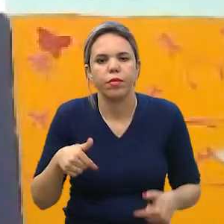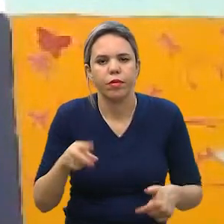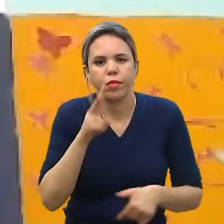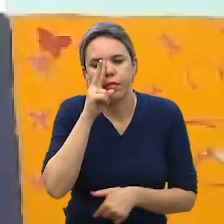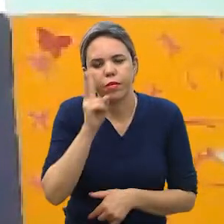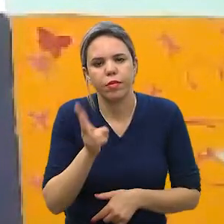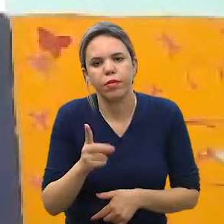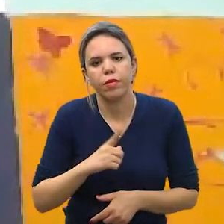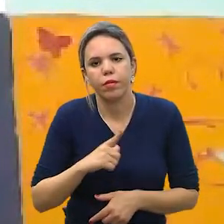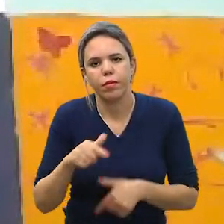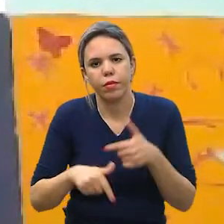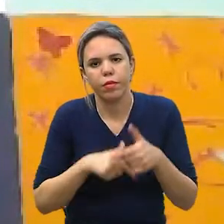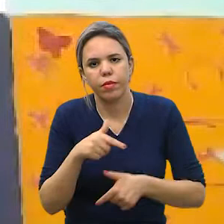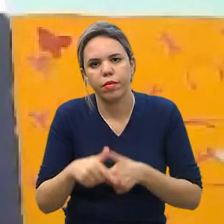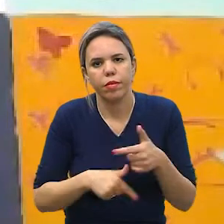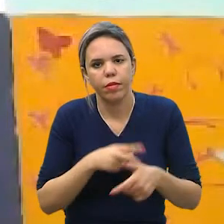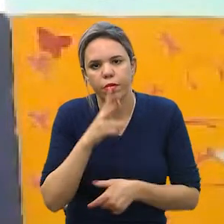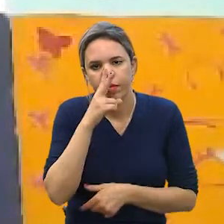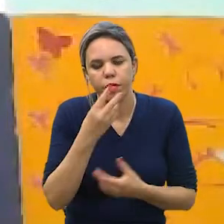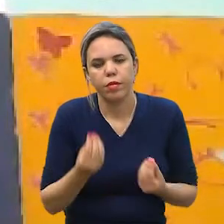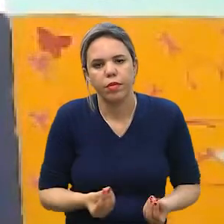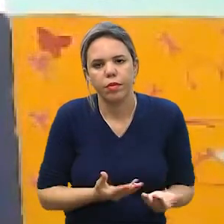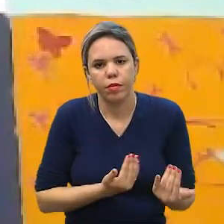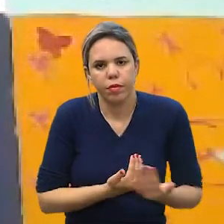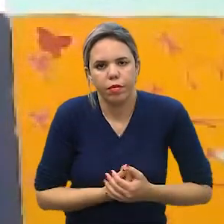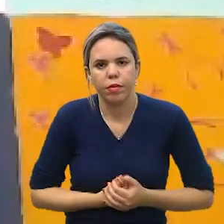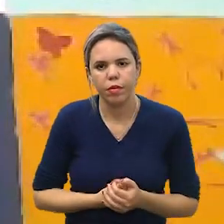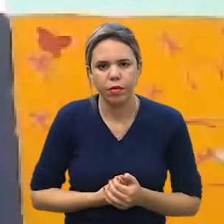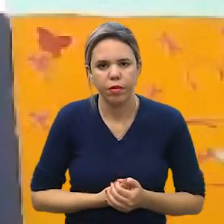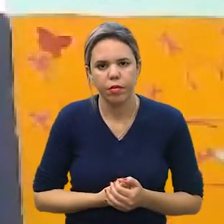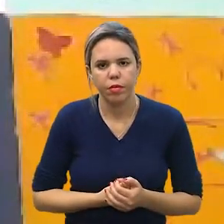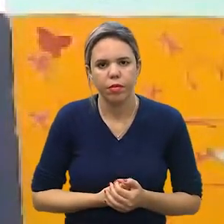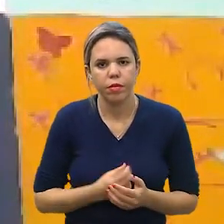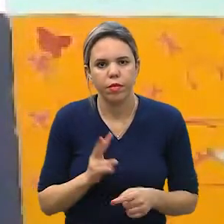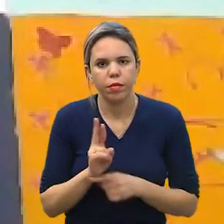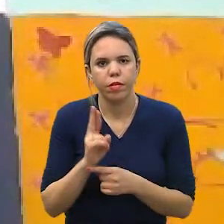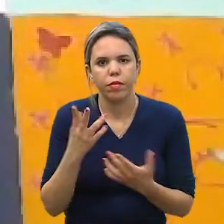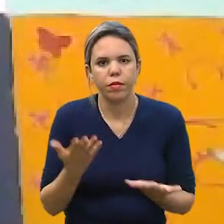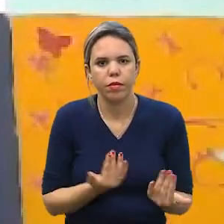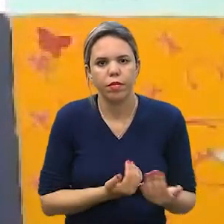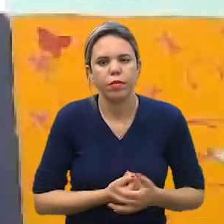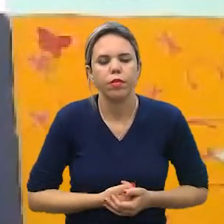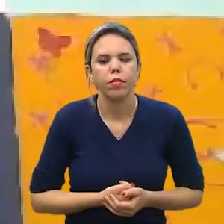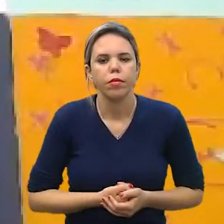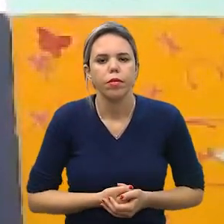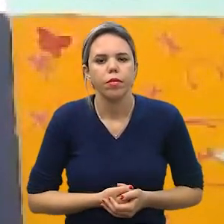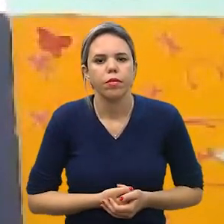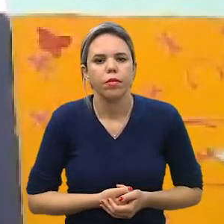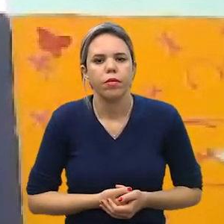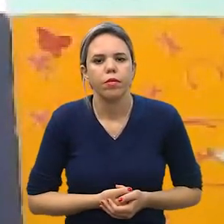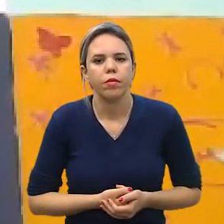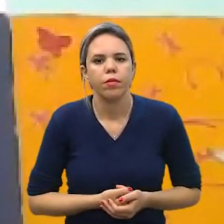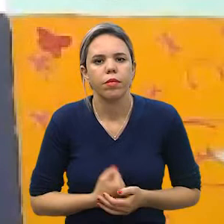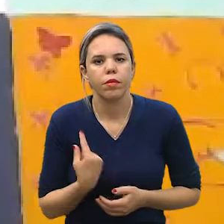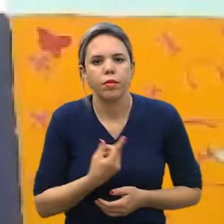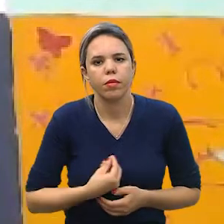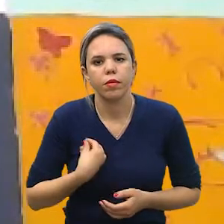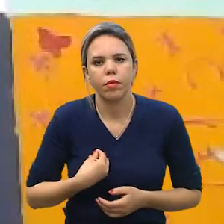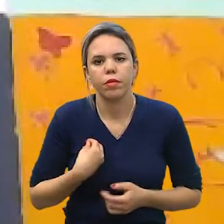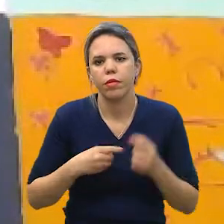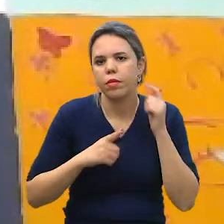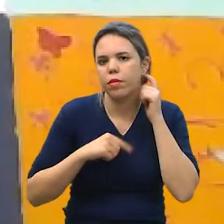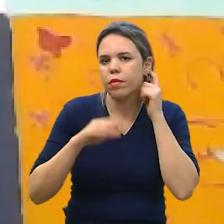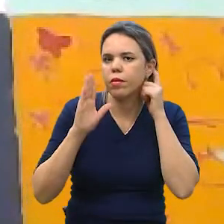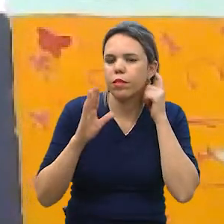Forte, que sempre teve um trabalho muito forte com jovens, um referencial muito forte com jovens, nós estamos tendo